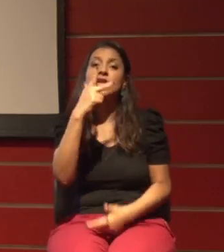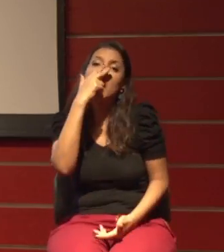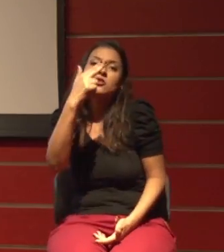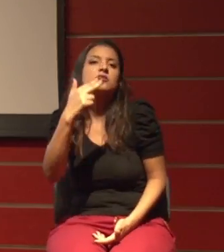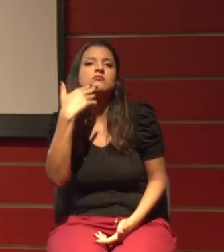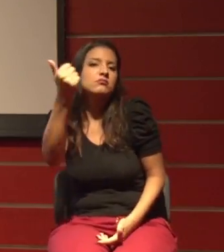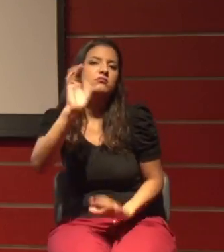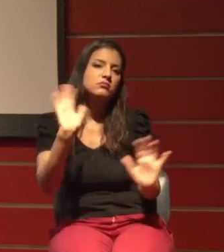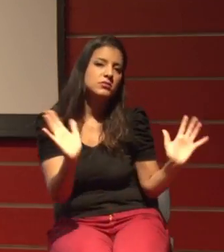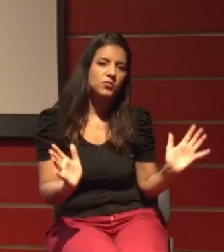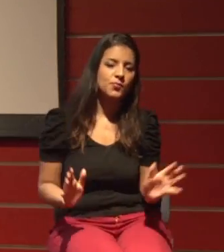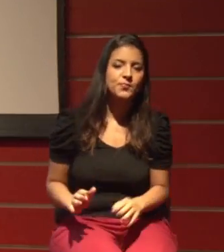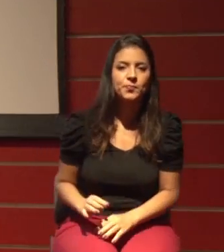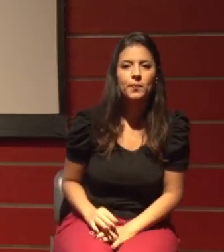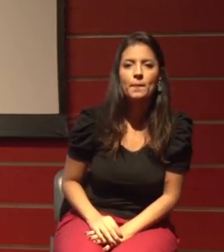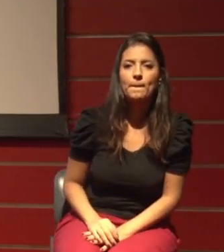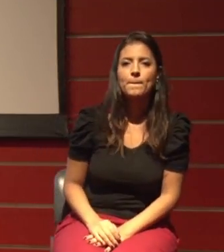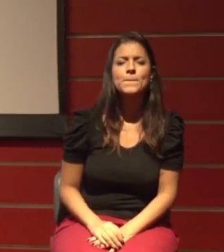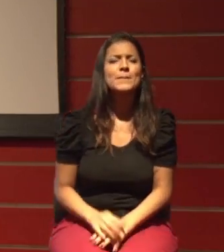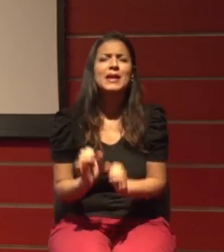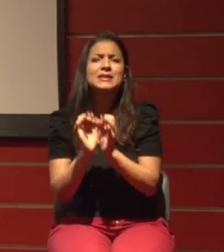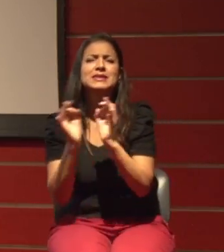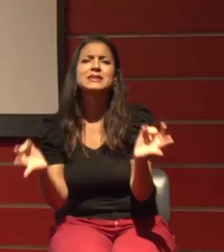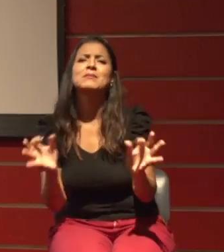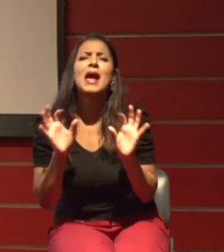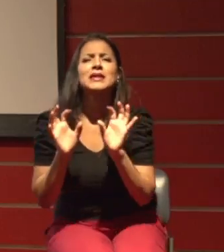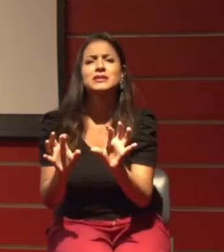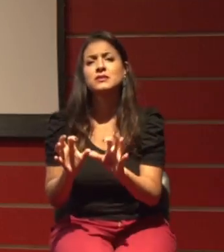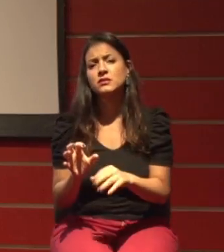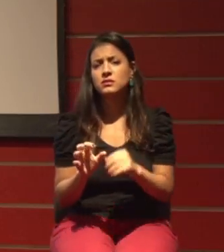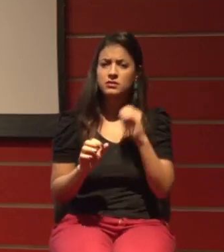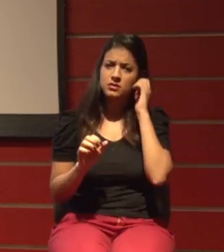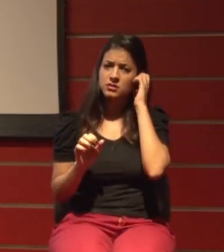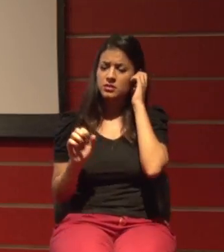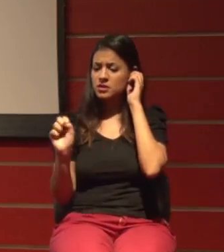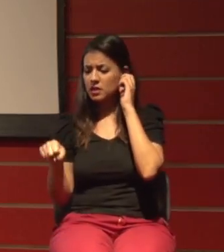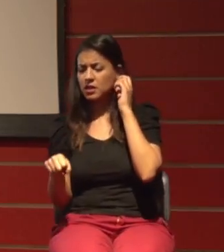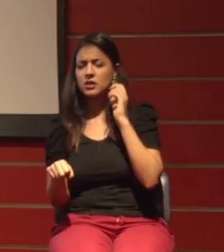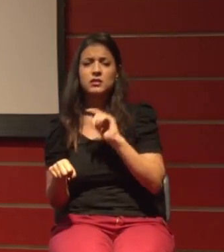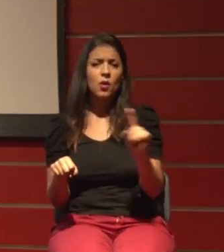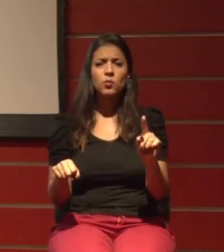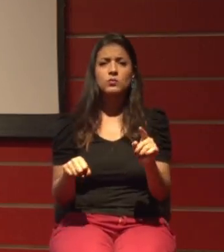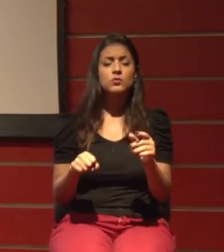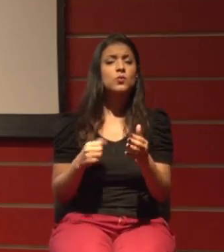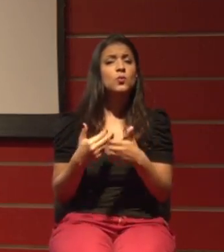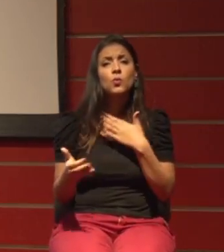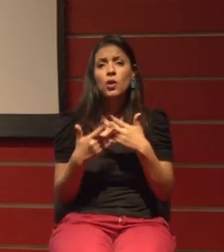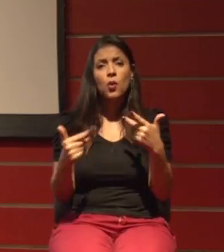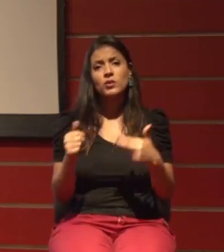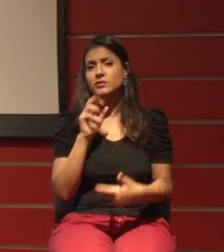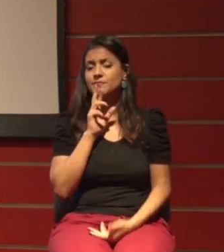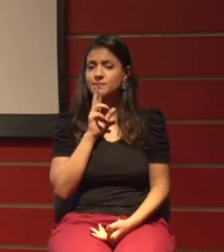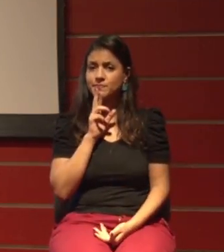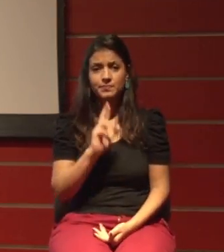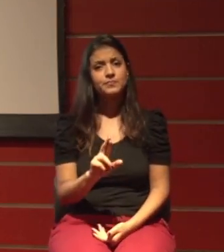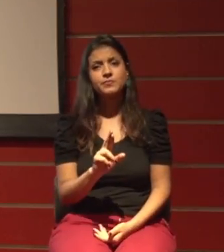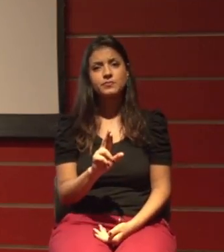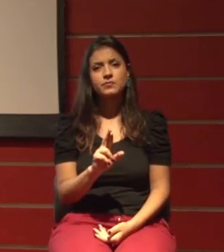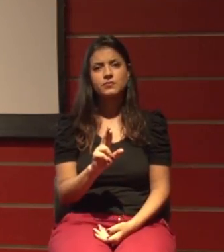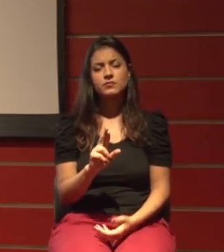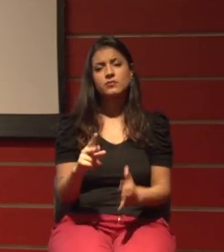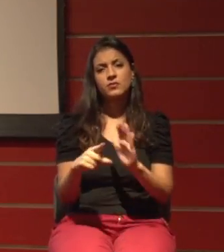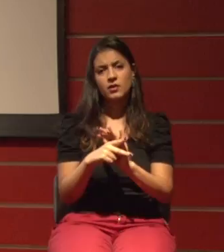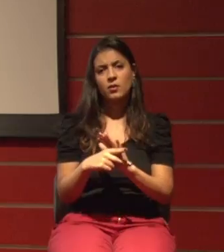melhor para ela né e e é simples assim mesmo é um sim ou não tá qualquer resposta que você fizer em relação a um